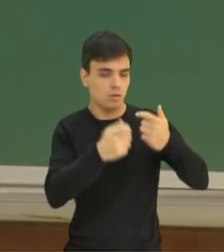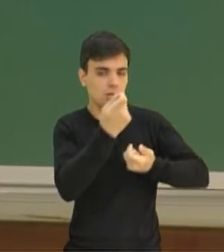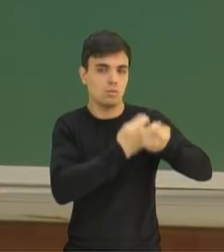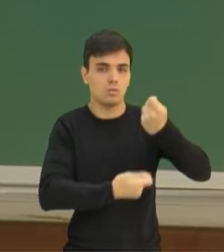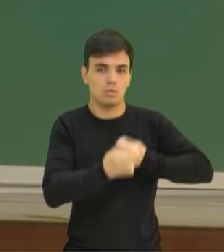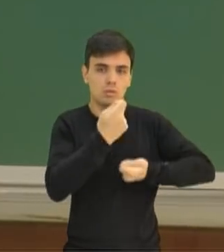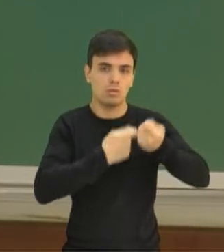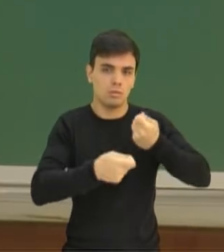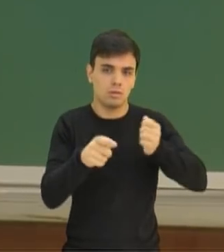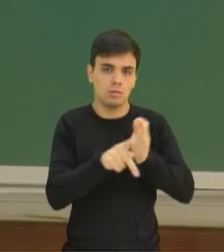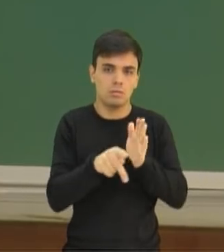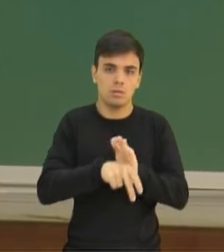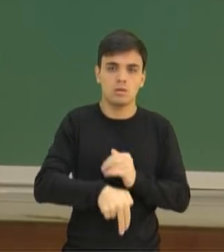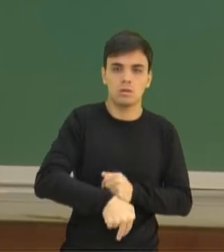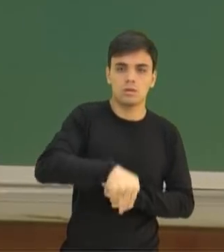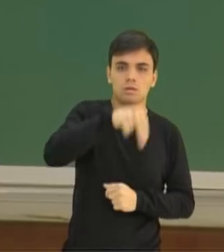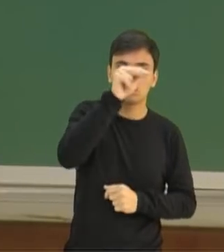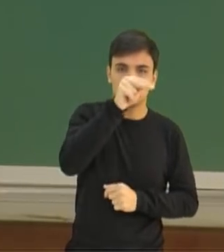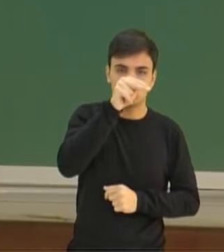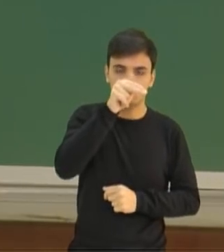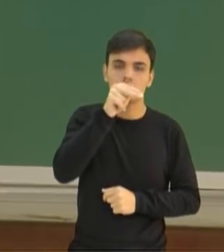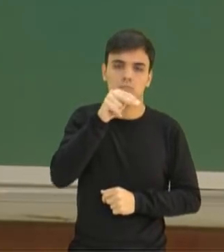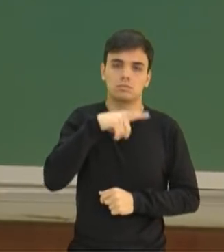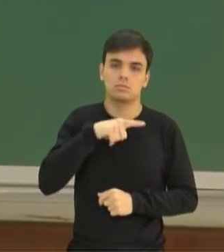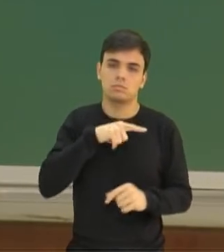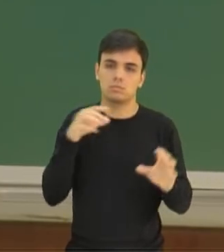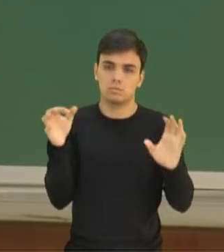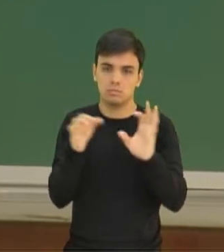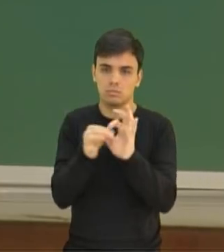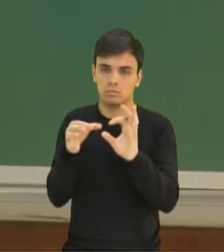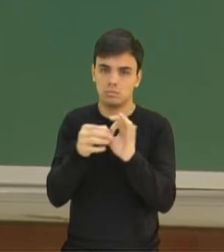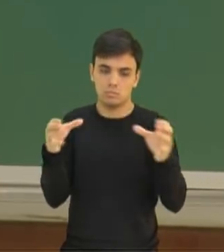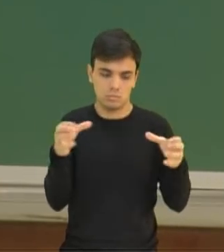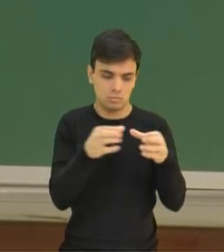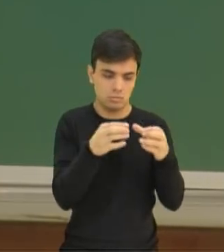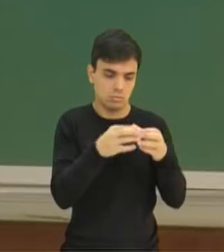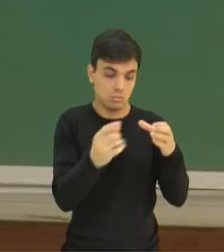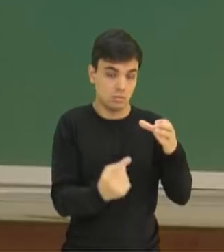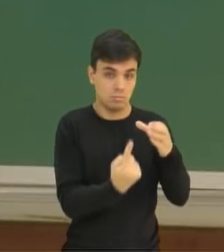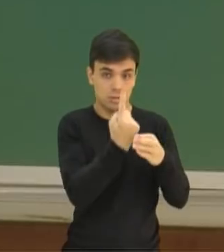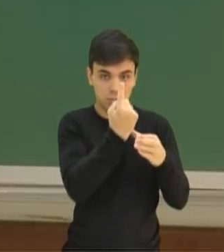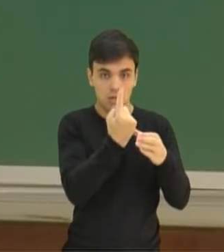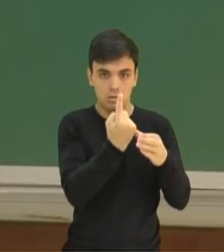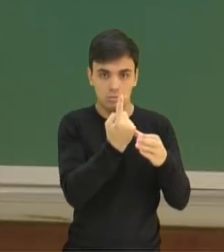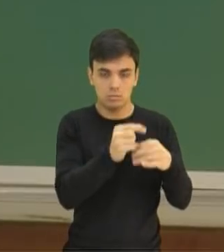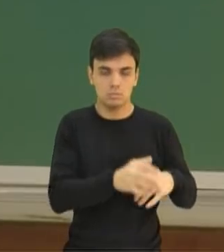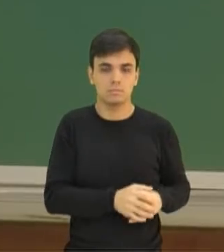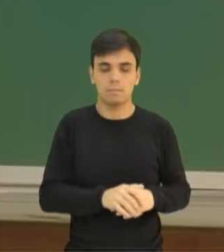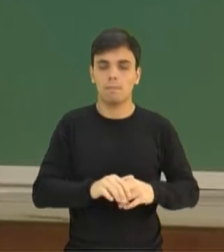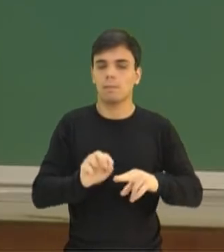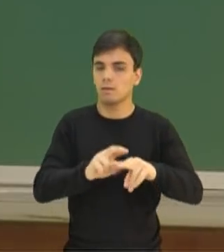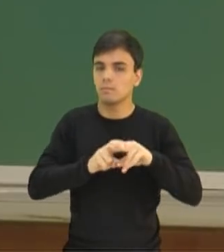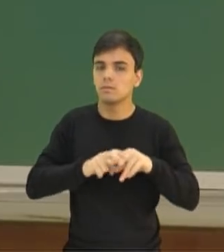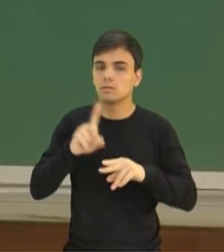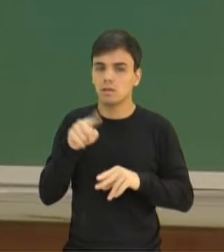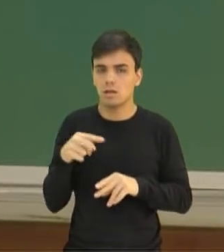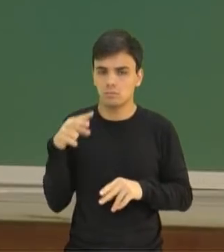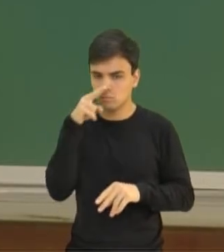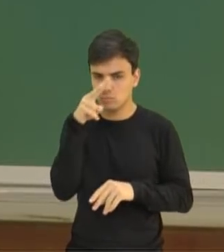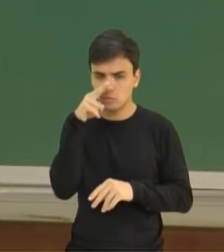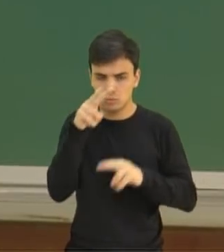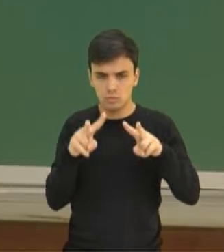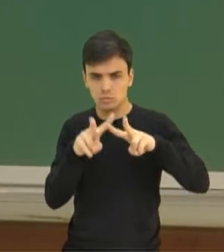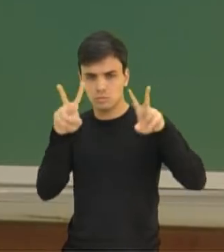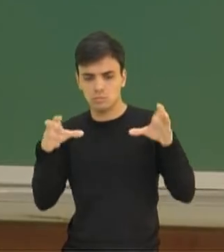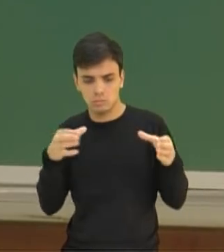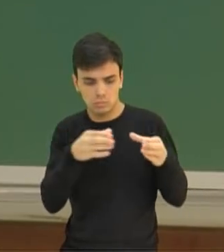ali da região norte, estão muito ligadas com o setor primário, certo? É bem forte a questão ali do